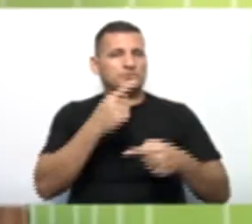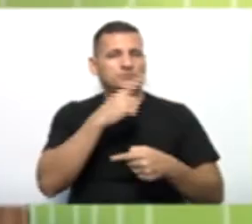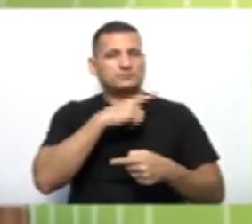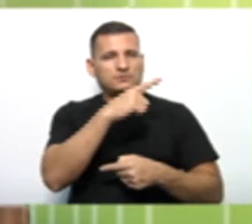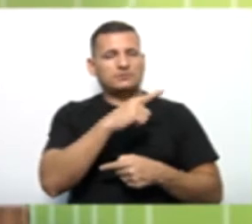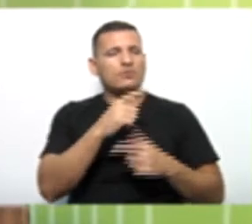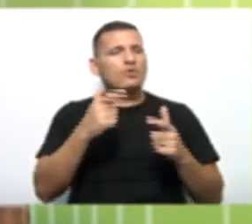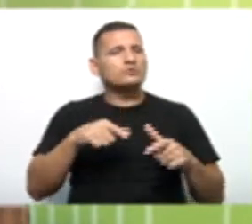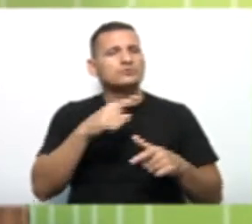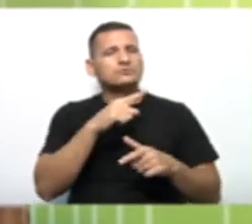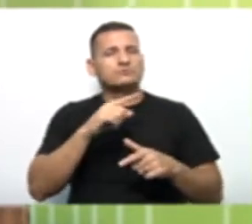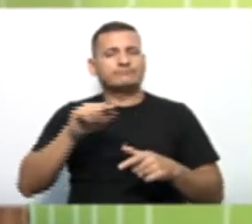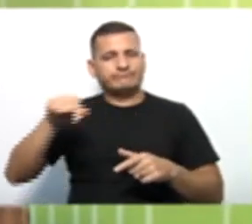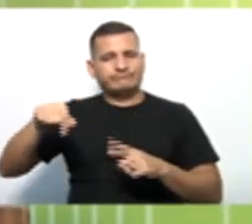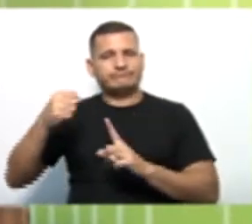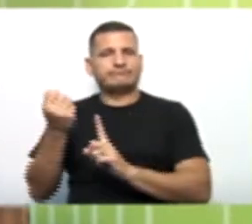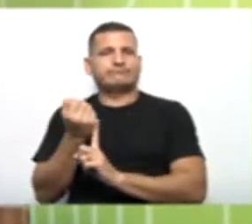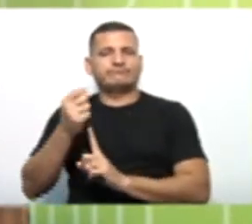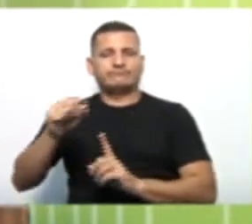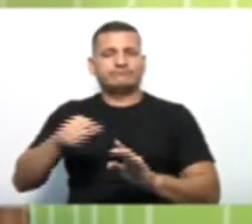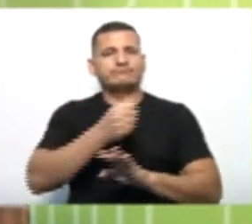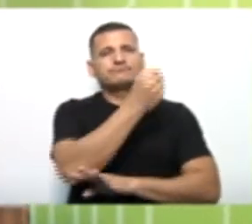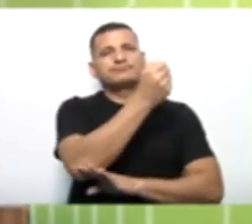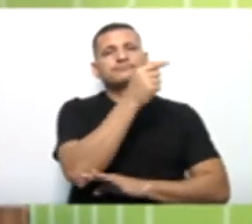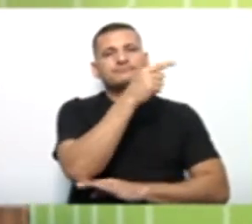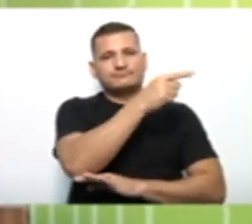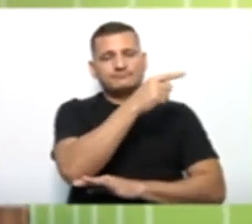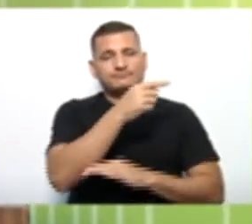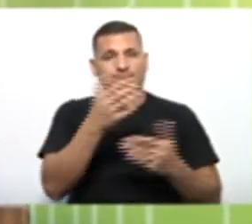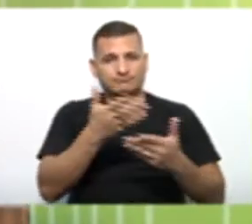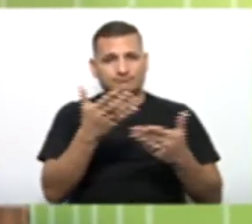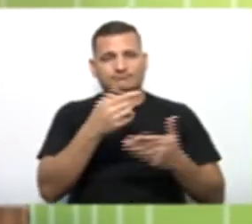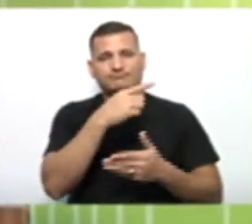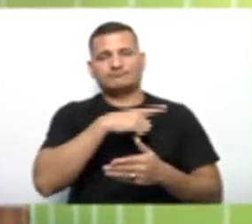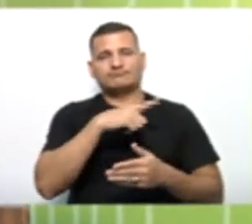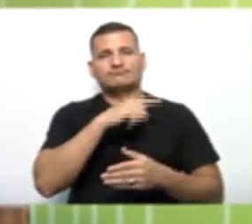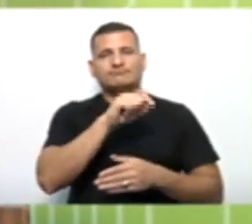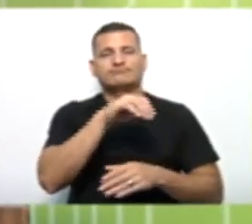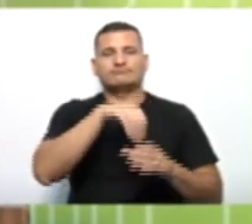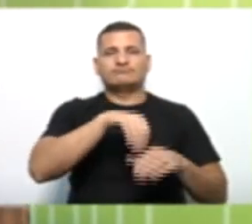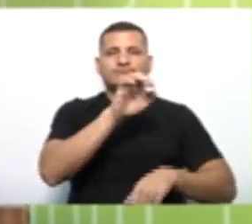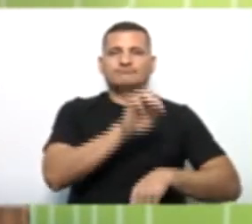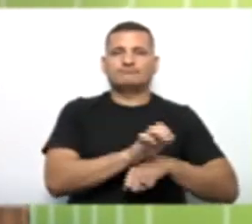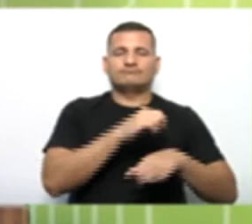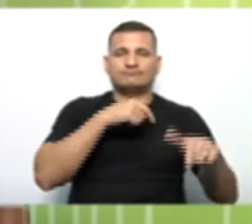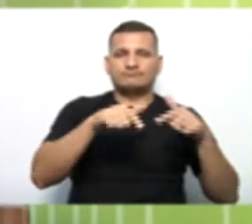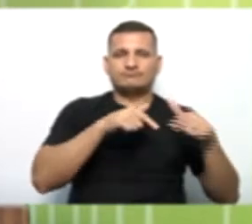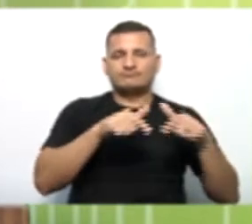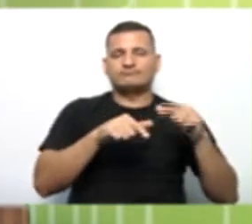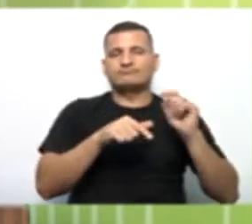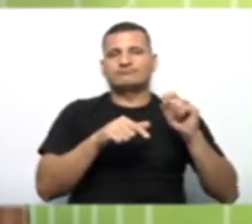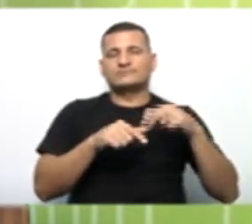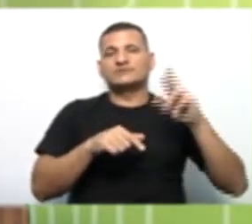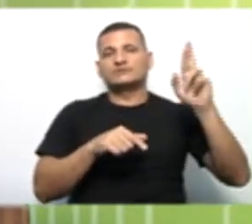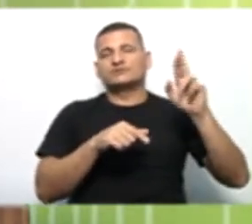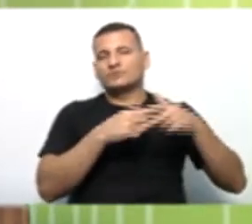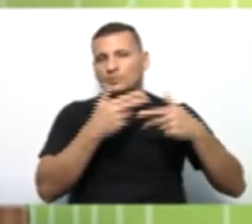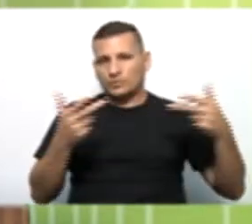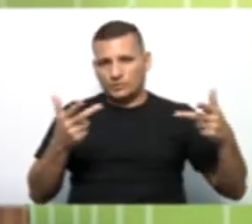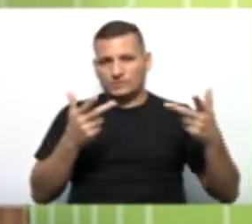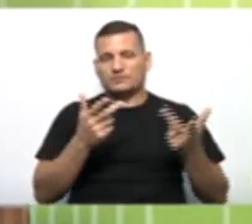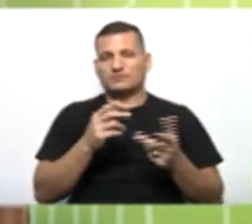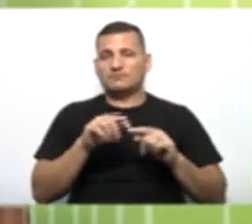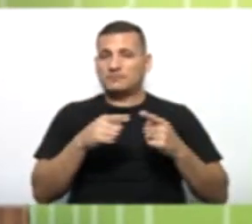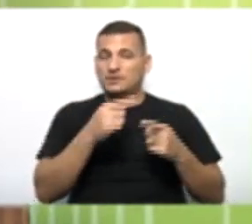vieram da sociedade eles estão hoje no âmbito do estado né decidindo pelas nossas vidas mas ele já